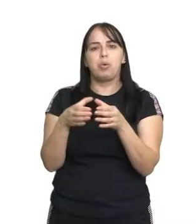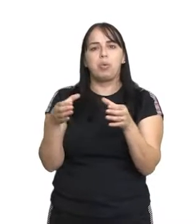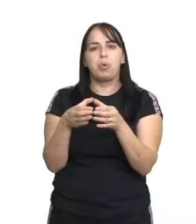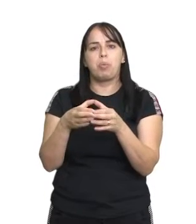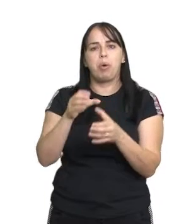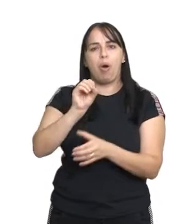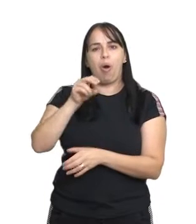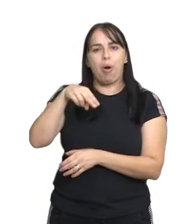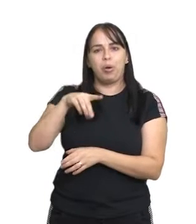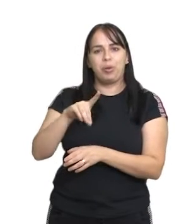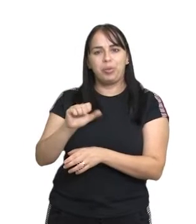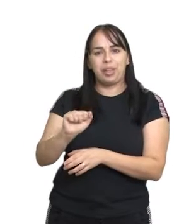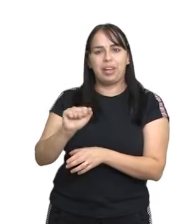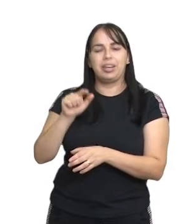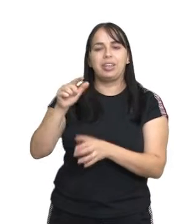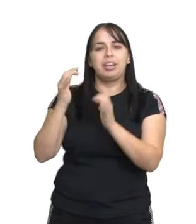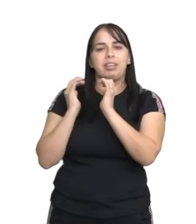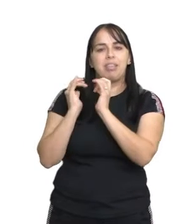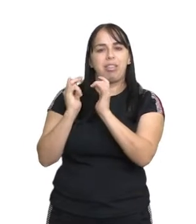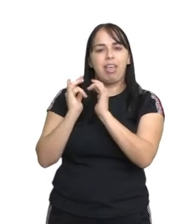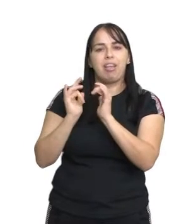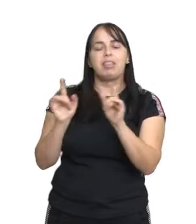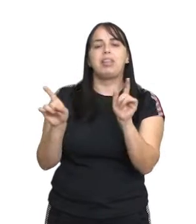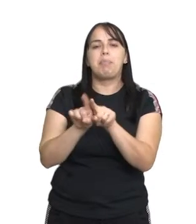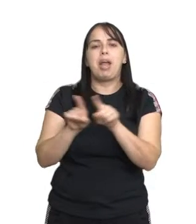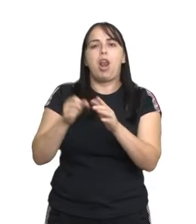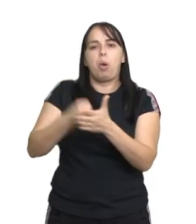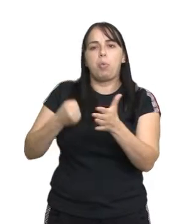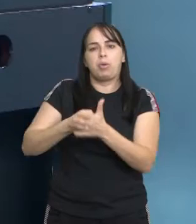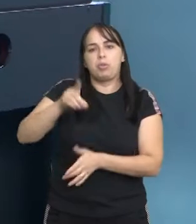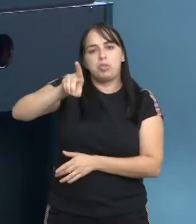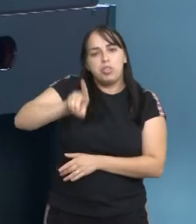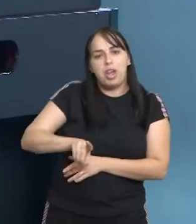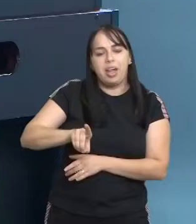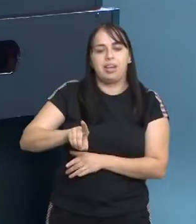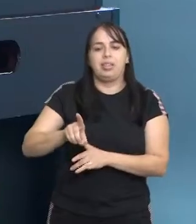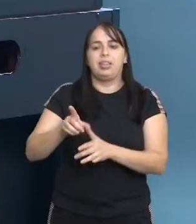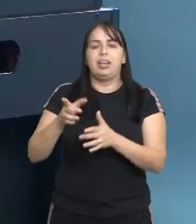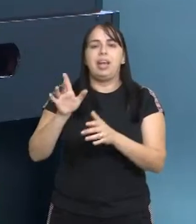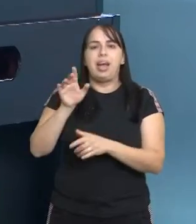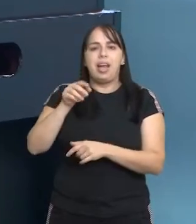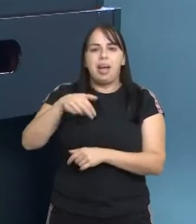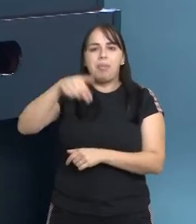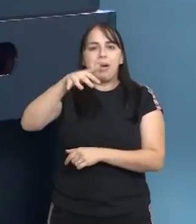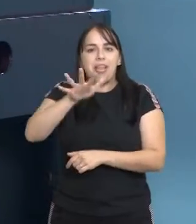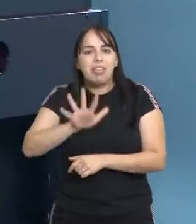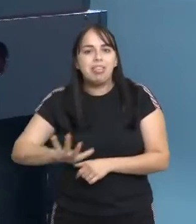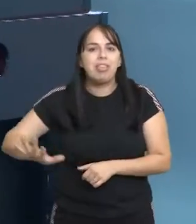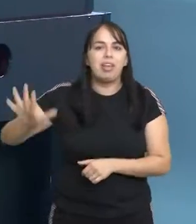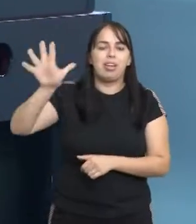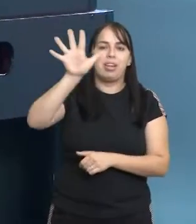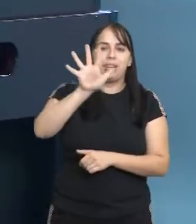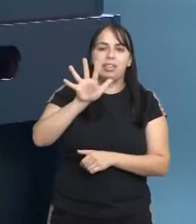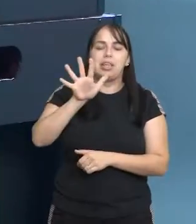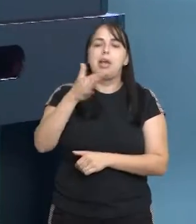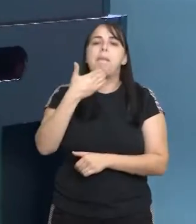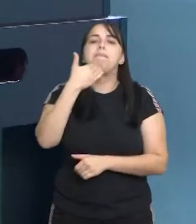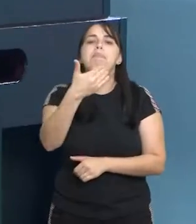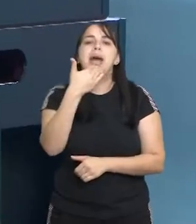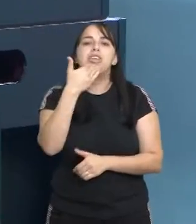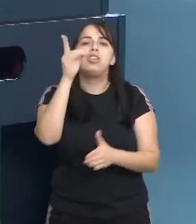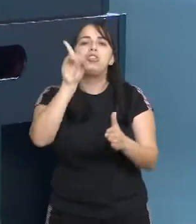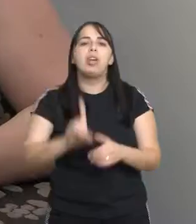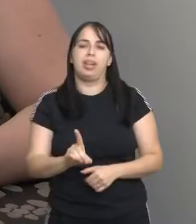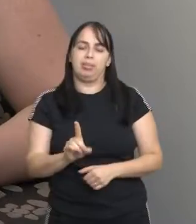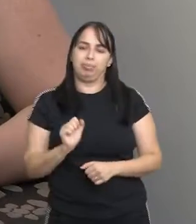ONDA, Organização Neurodiversa pelos Direitos dos Autistas, uma união nacional de pais que cobram pela garantia